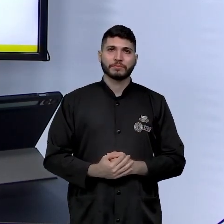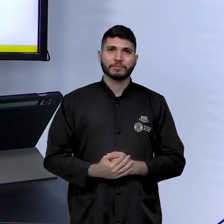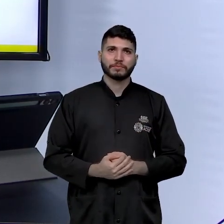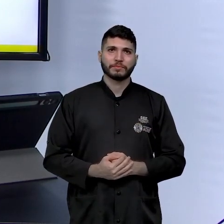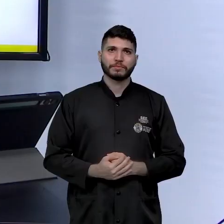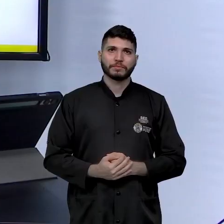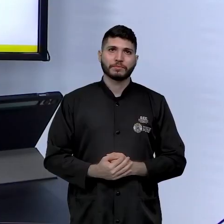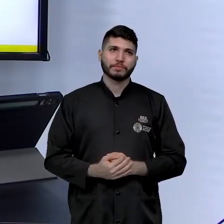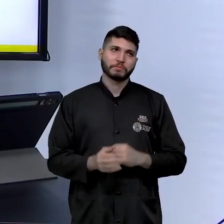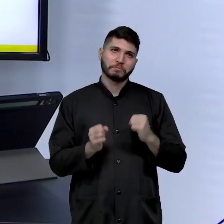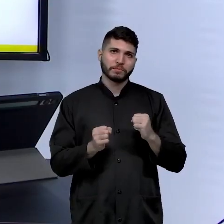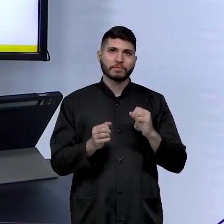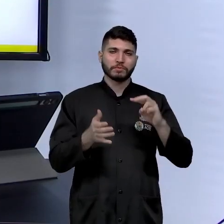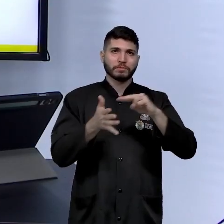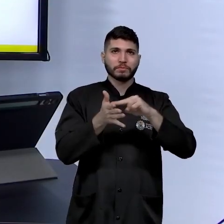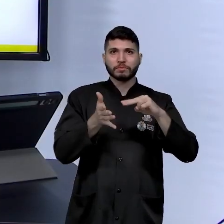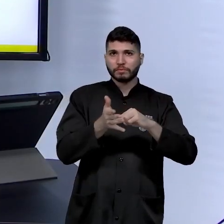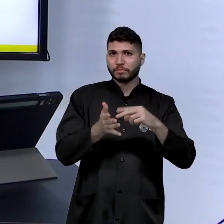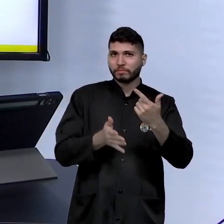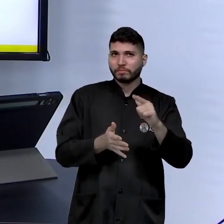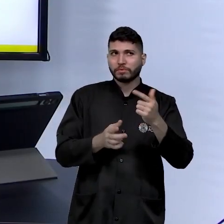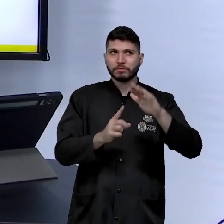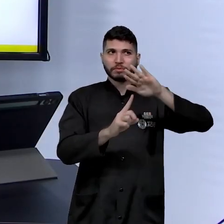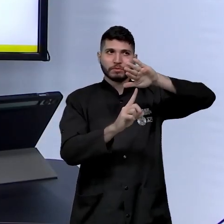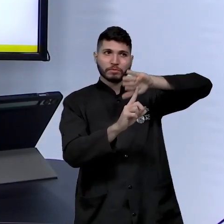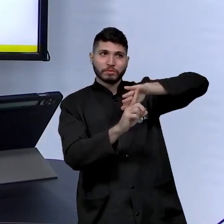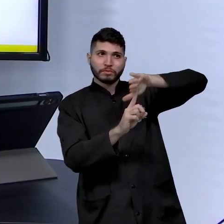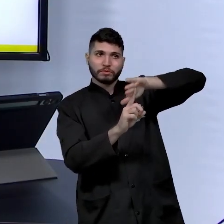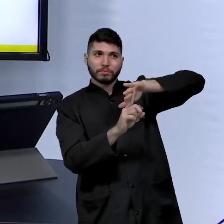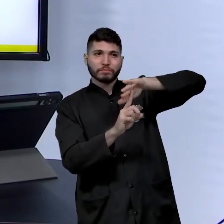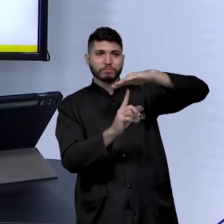o prisma não tenha faces